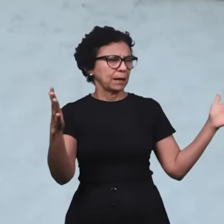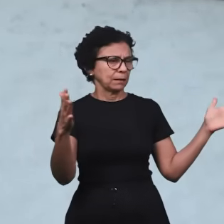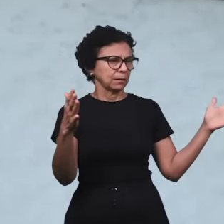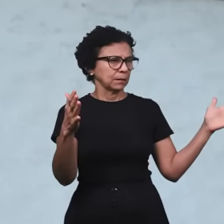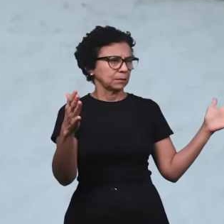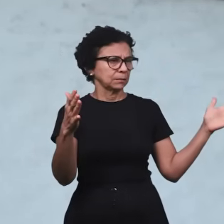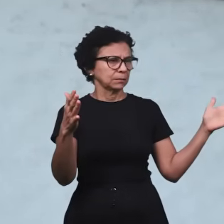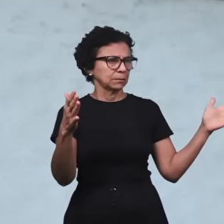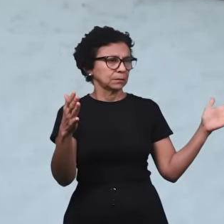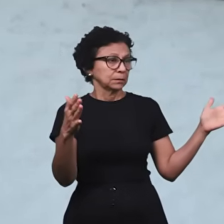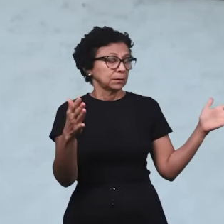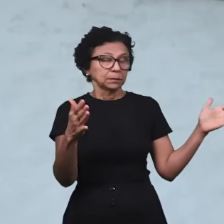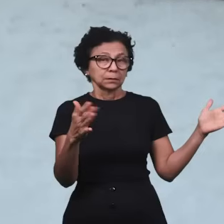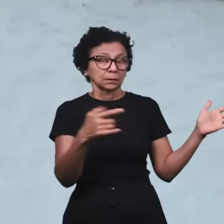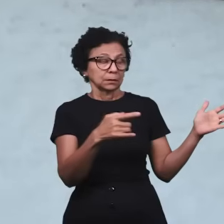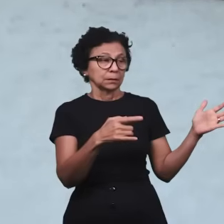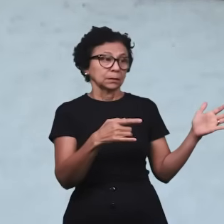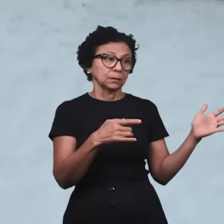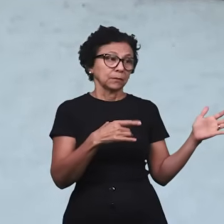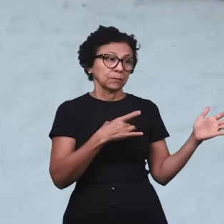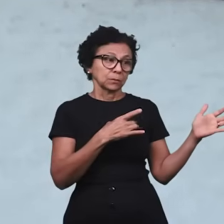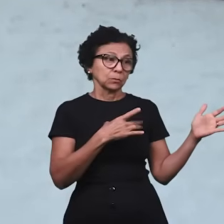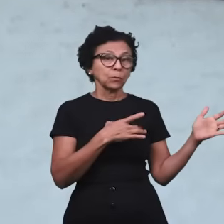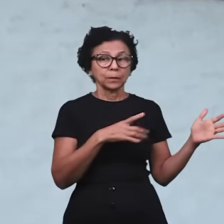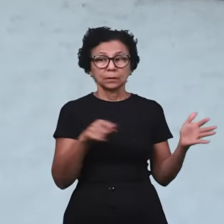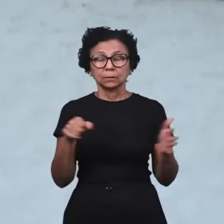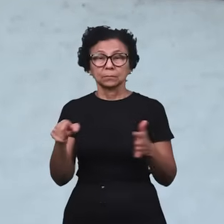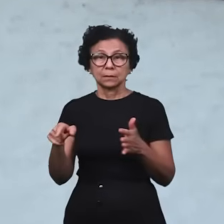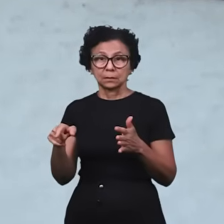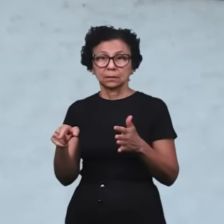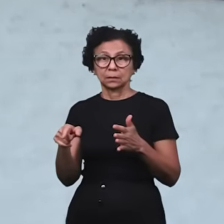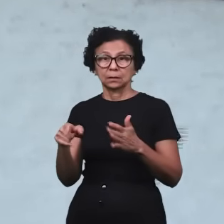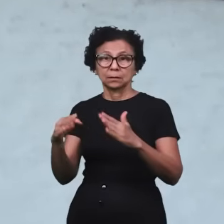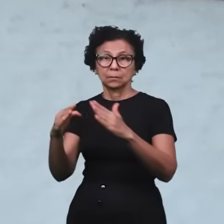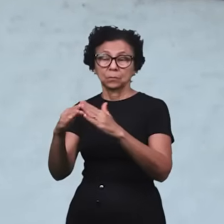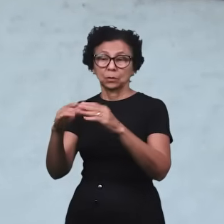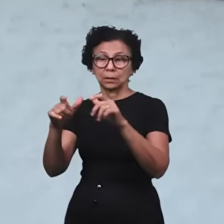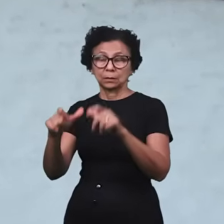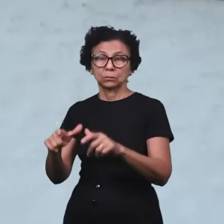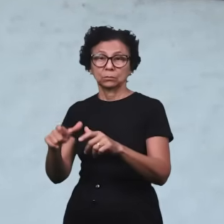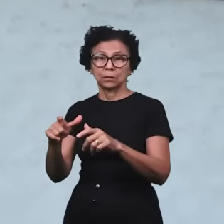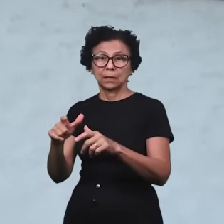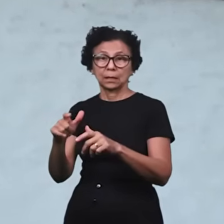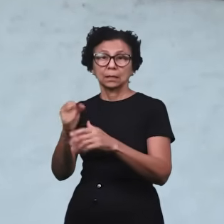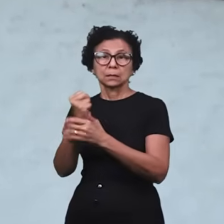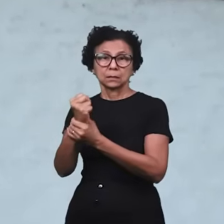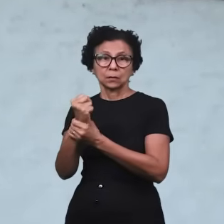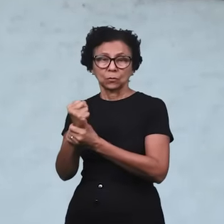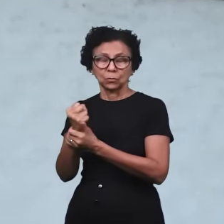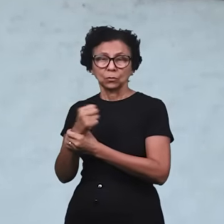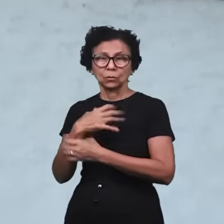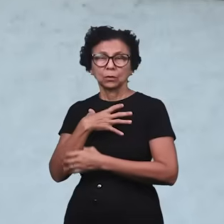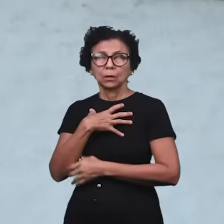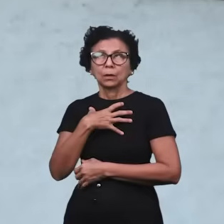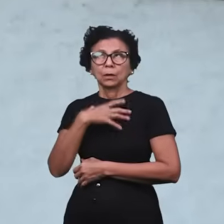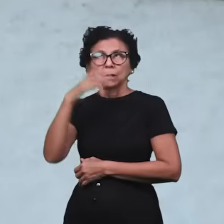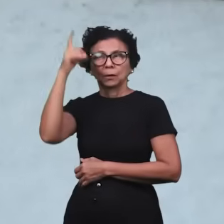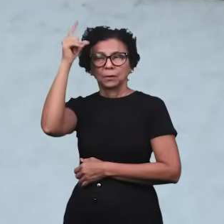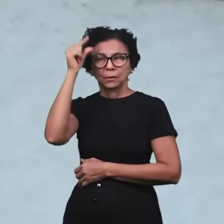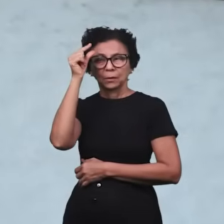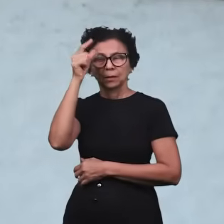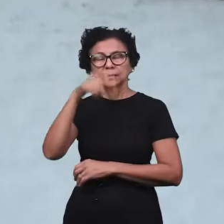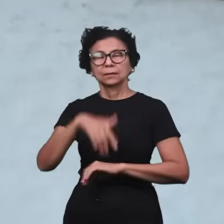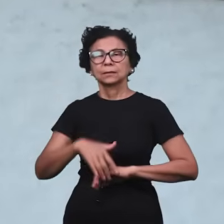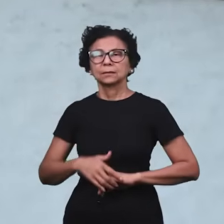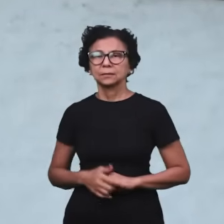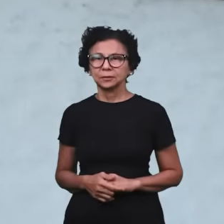maravilhosa que ela não teria, porque ela sabia que ela estaria segura. Segurança. E assim as famílias Muito bom. da obra que o Espírito Santo